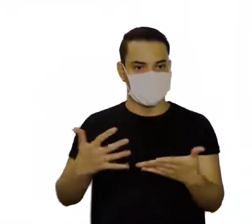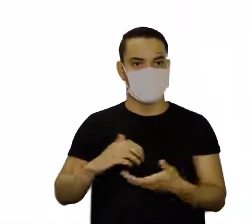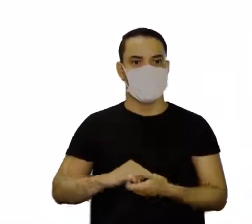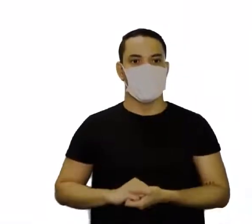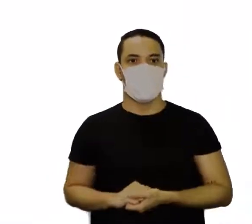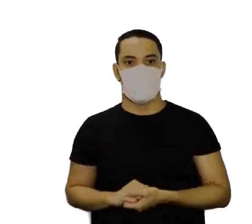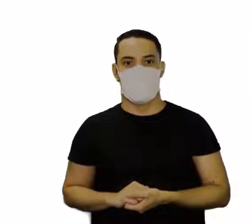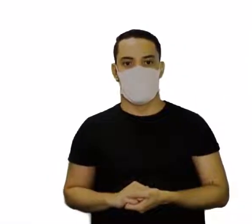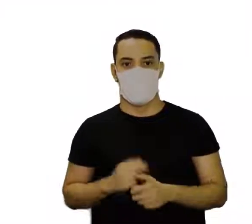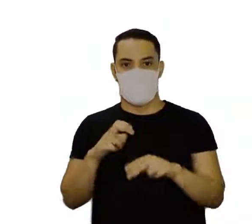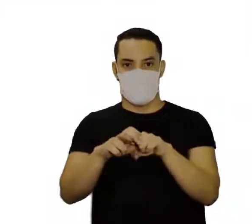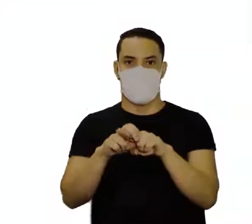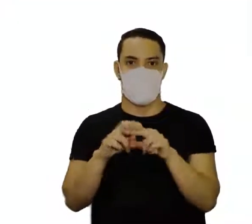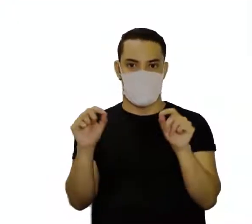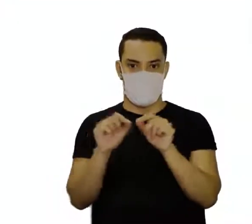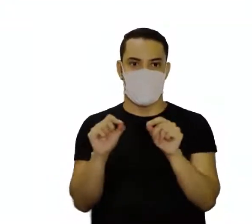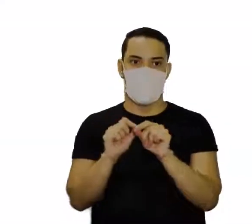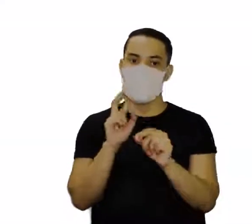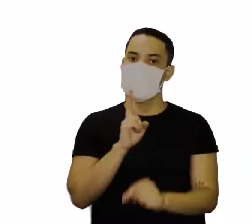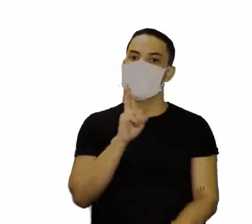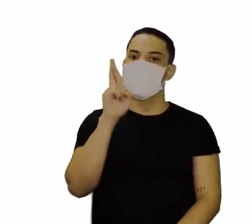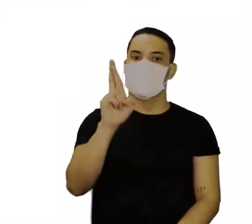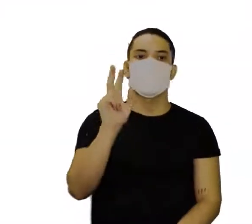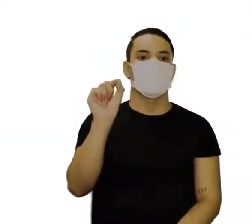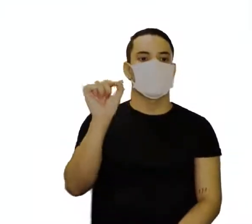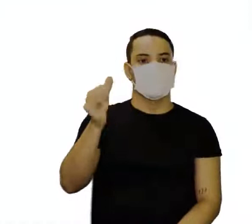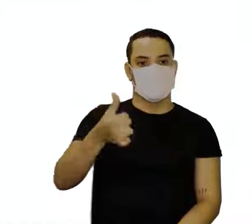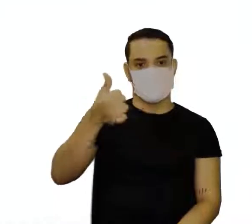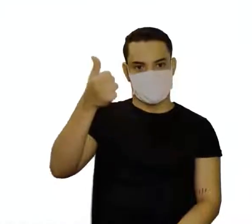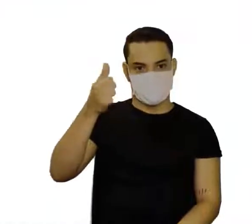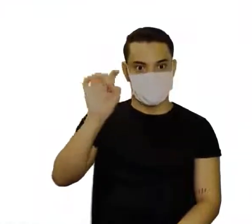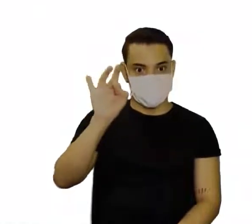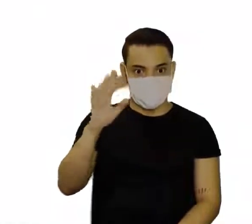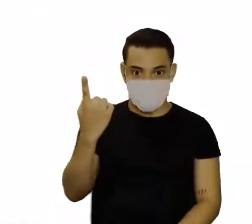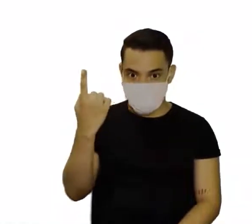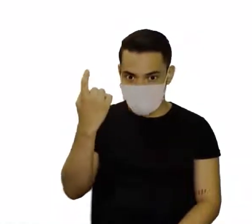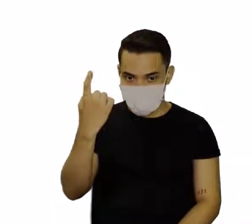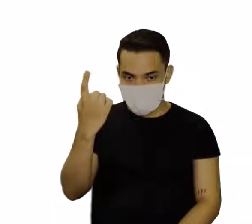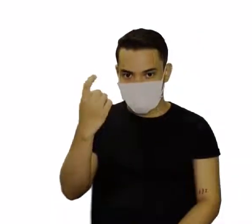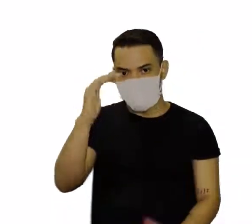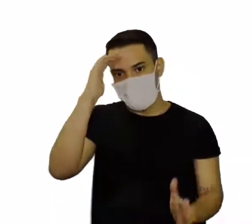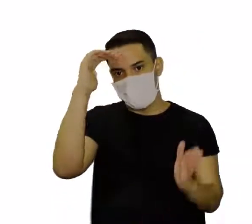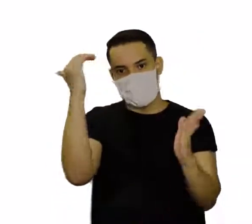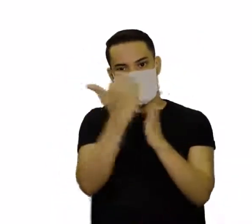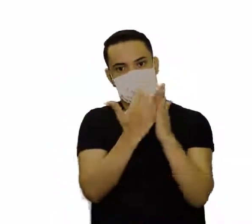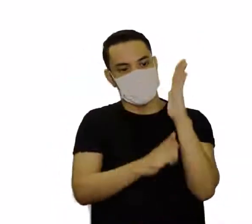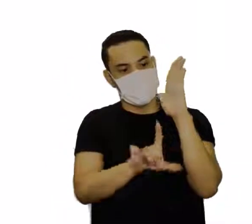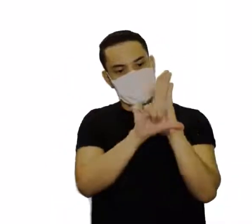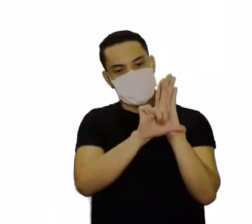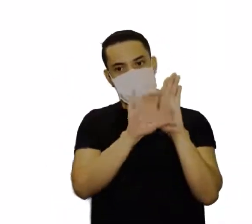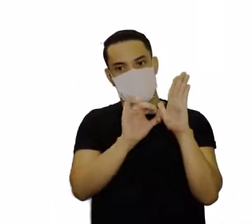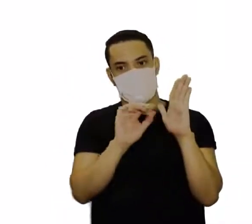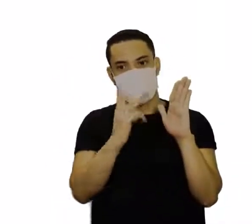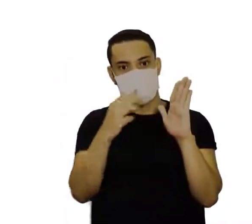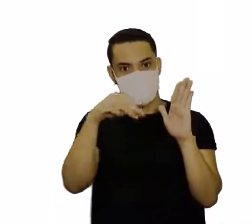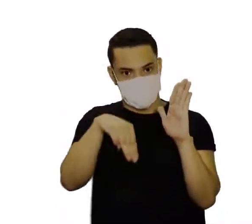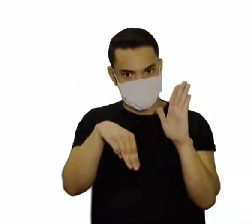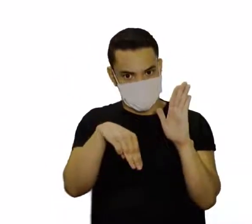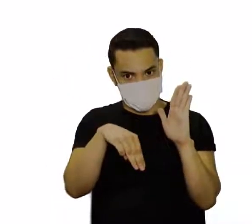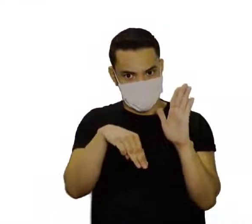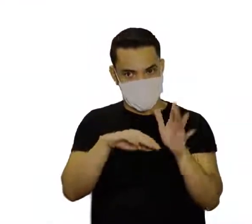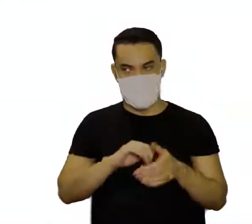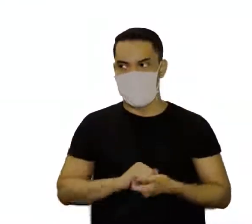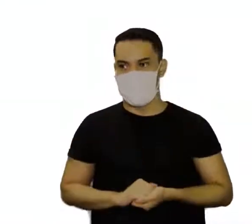Nessa condição foram feitas as afirmativas. Primeiro, somente o resistor 1 obedece à lei de Ohms? É um resistor